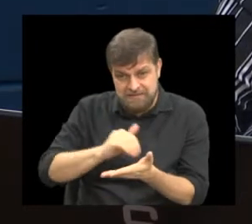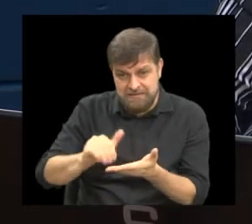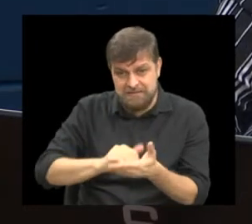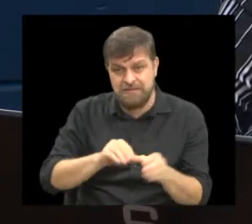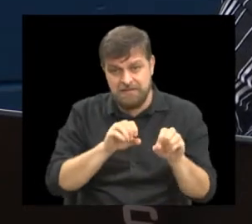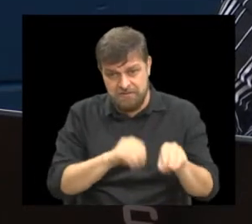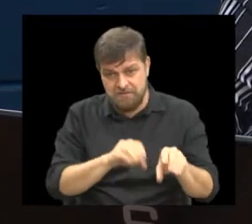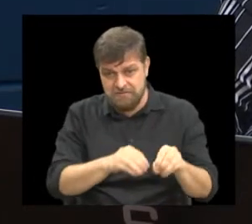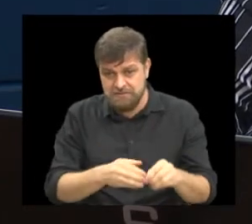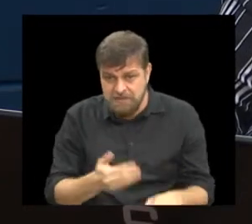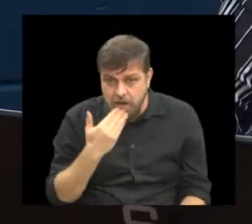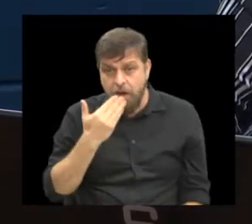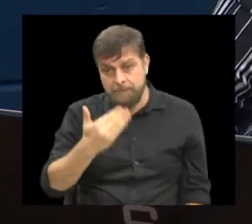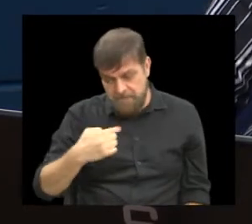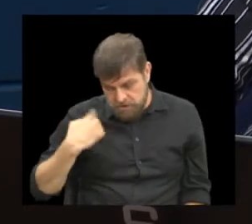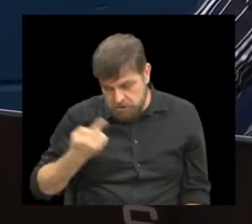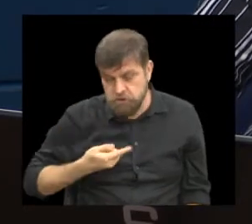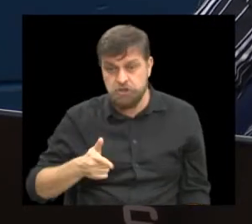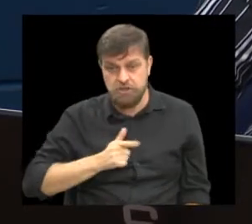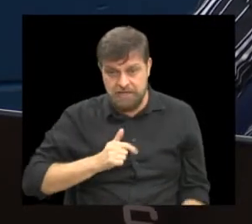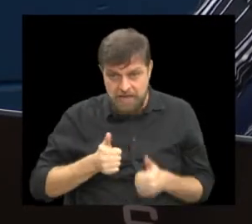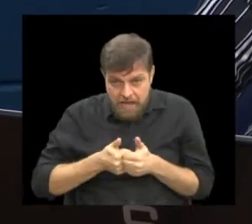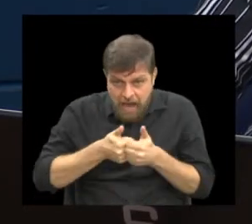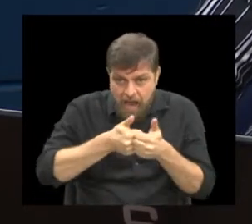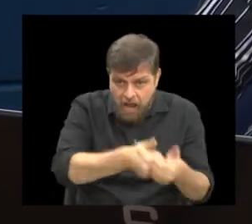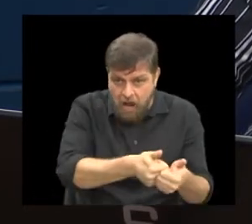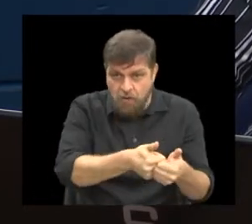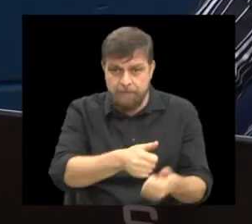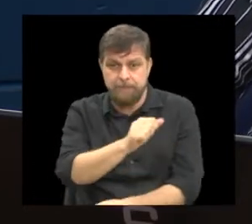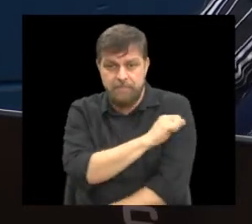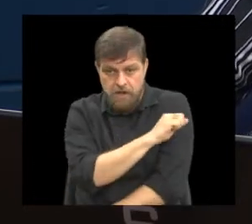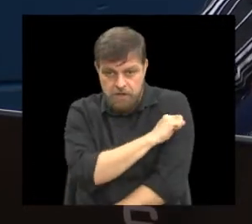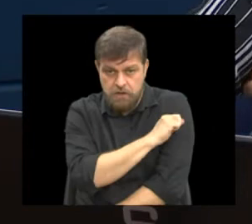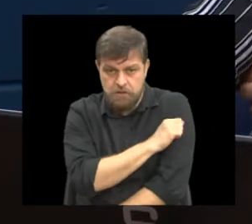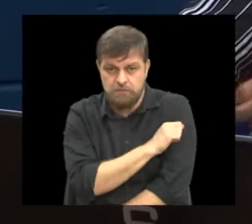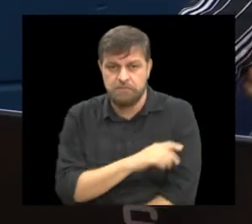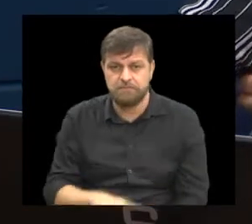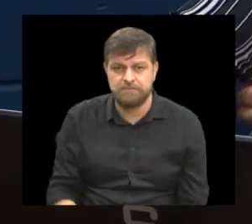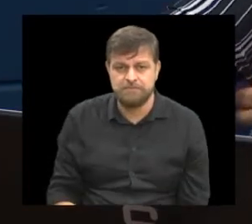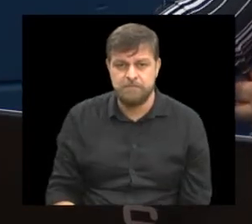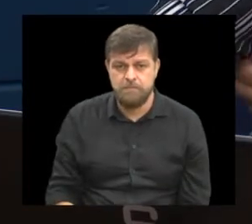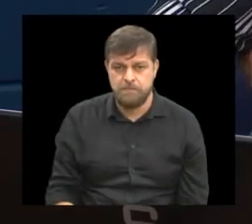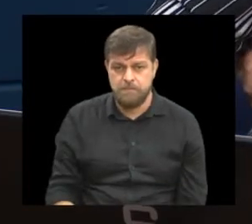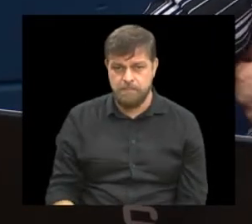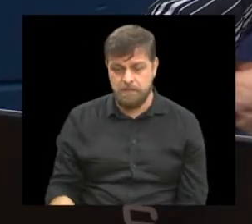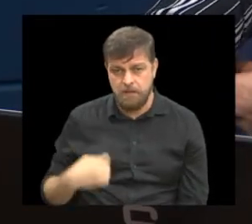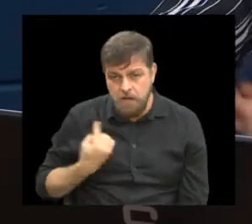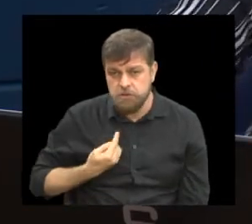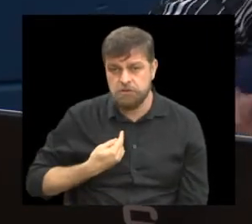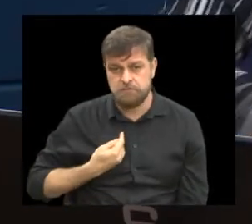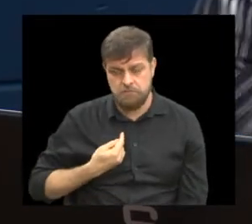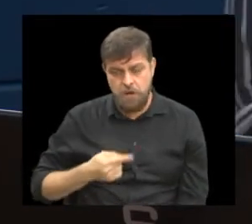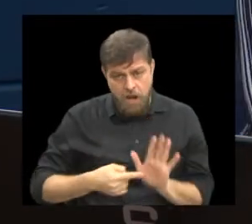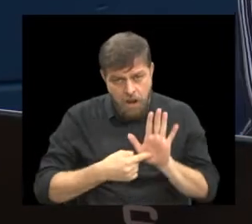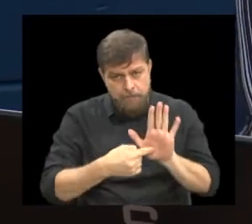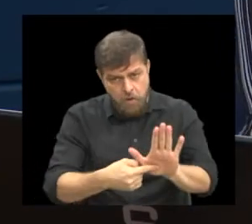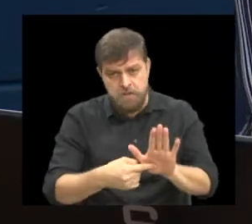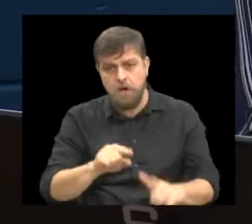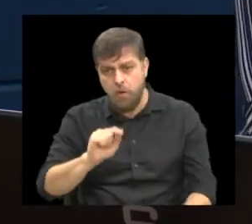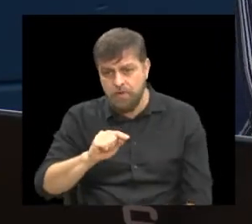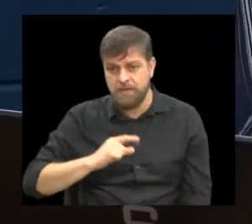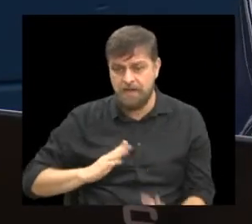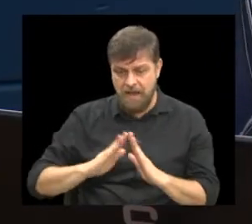Educação do Estado pede que esteja lá dentro, que acompanhe esse educando, esse aluno. E então a gente faz questão de mostrar que